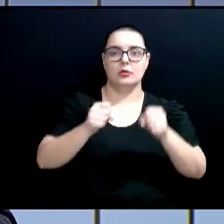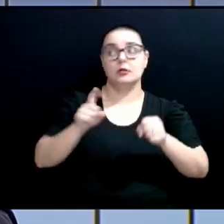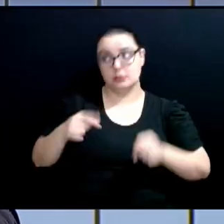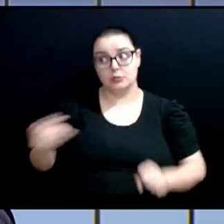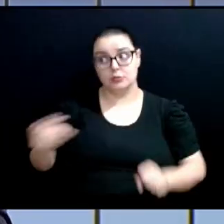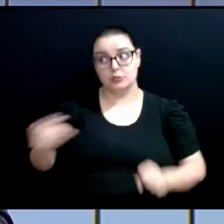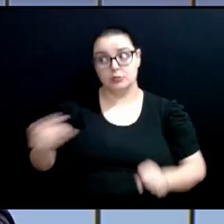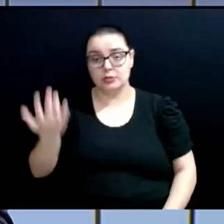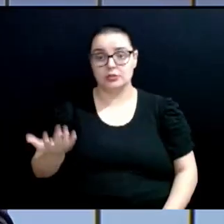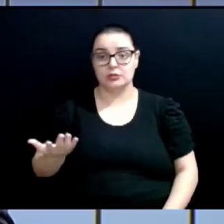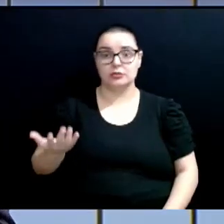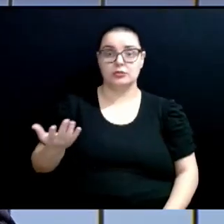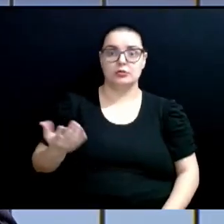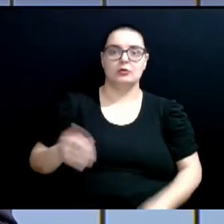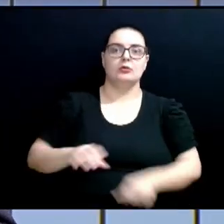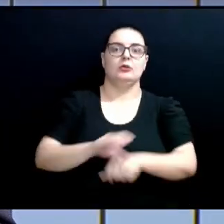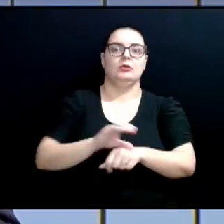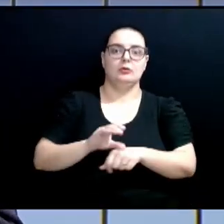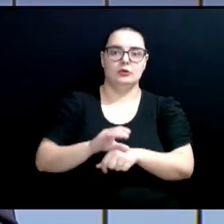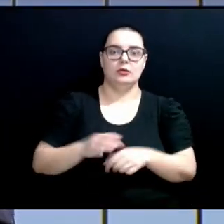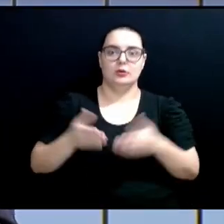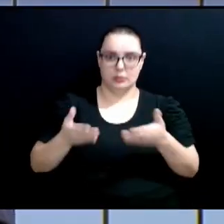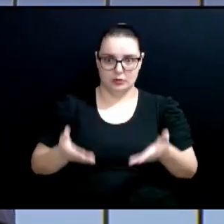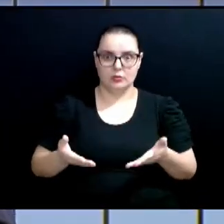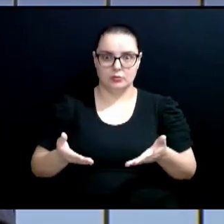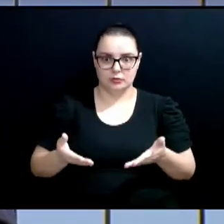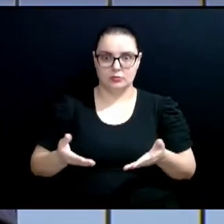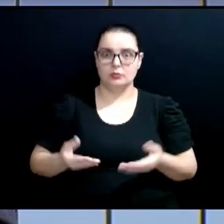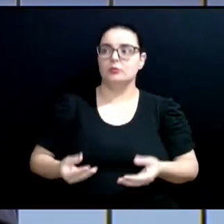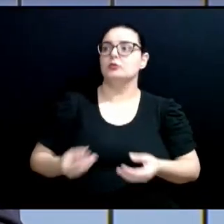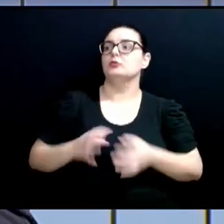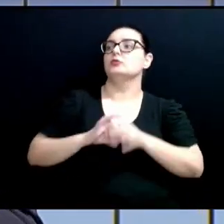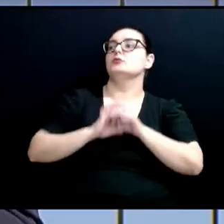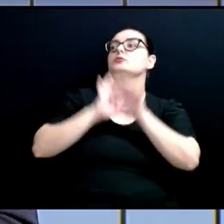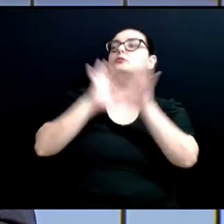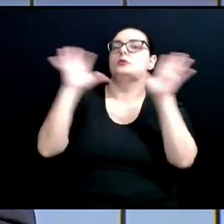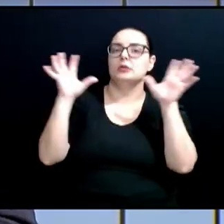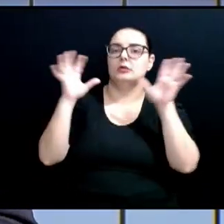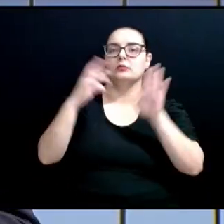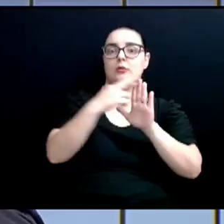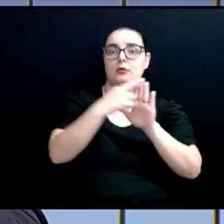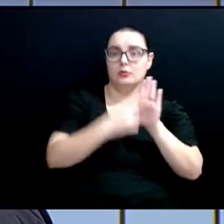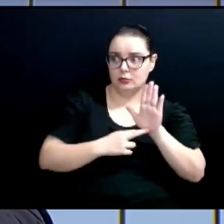a Constituição que nos libertou de um regime